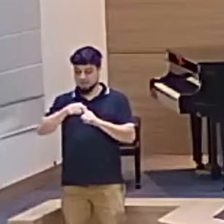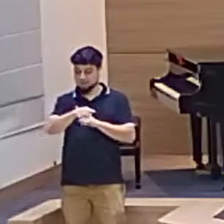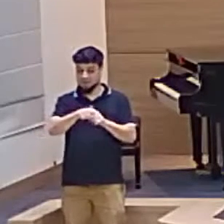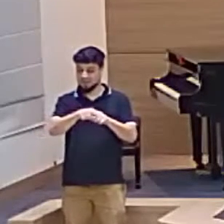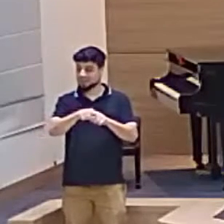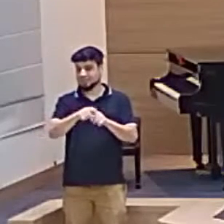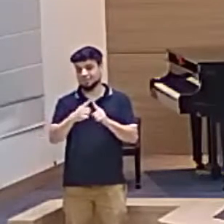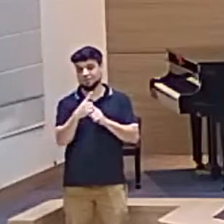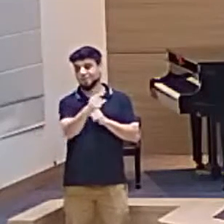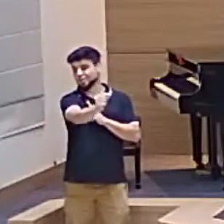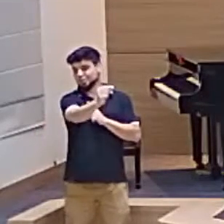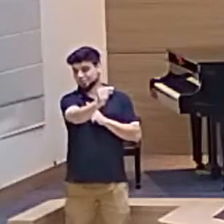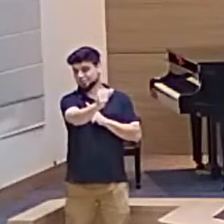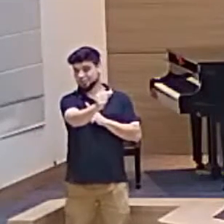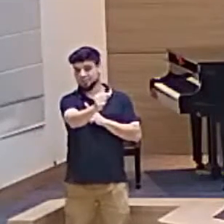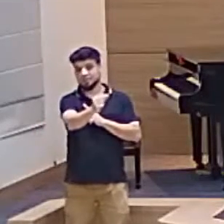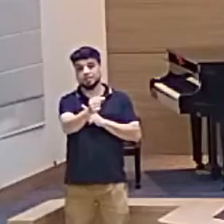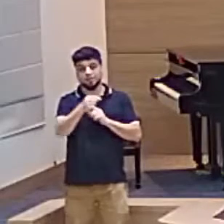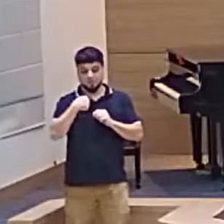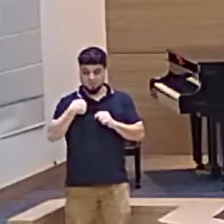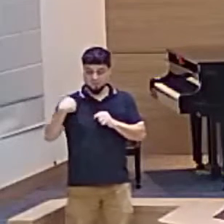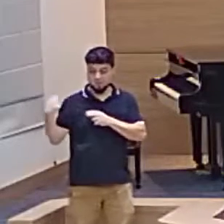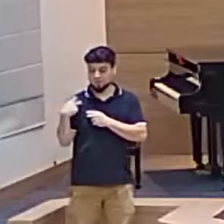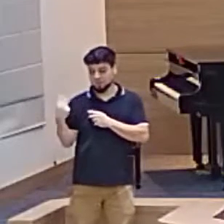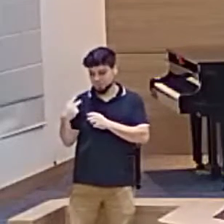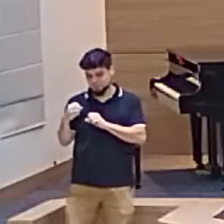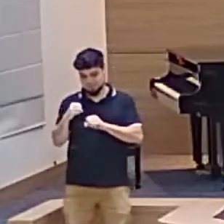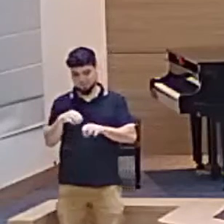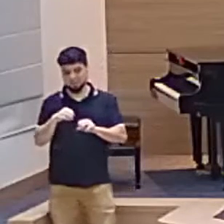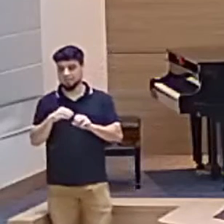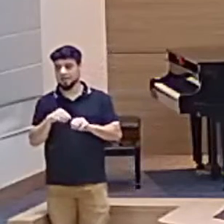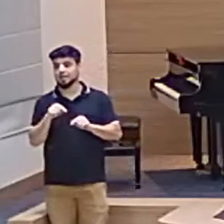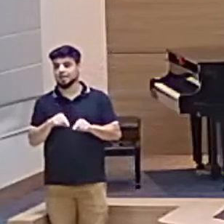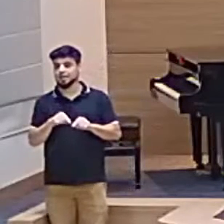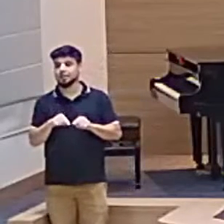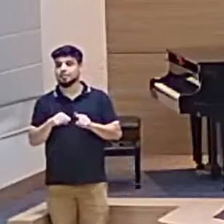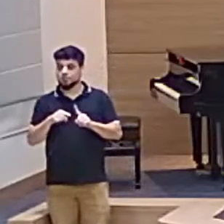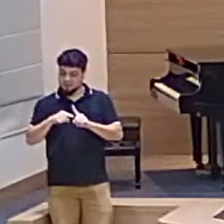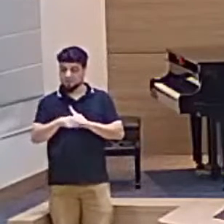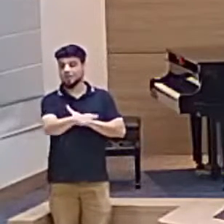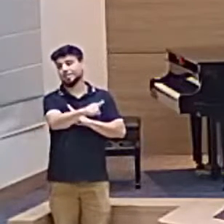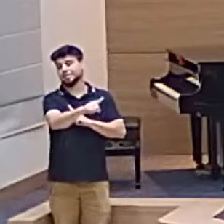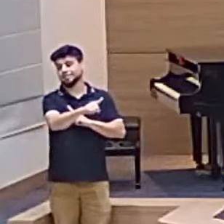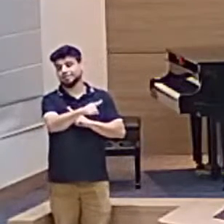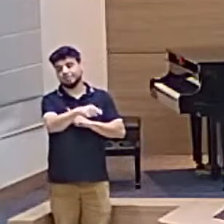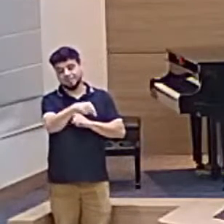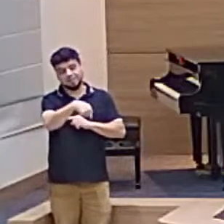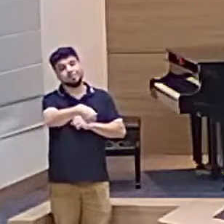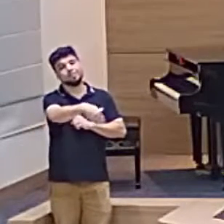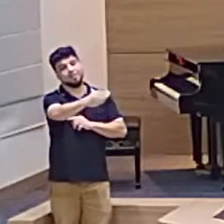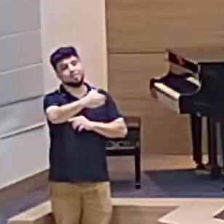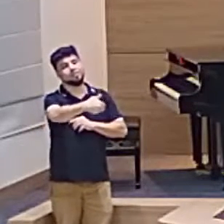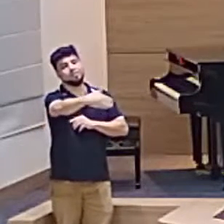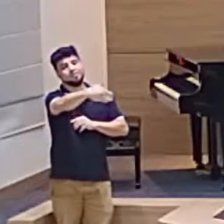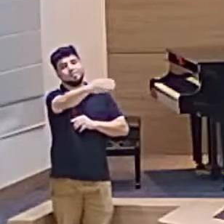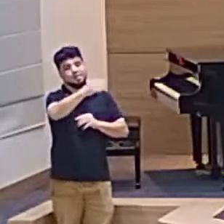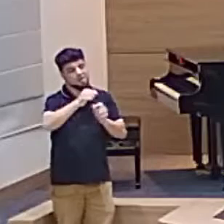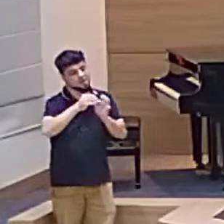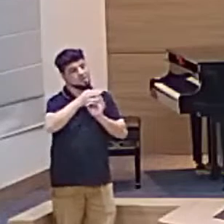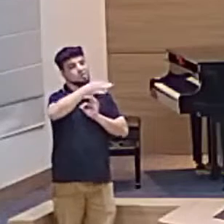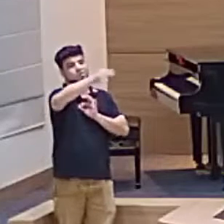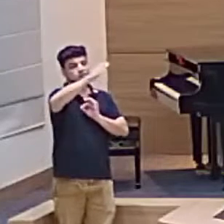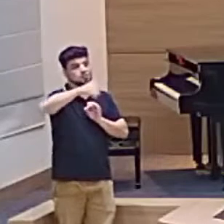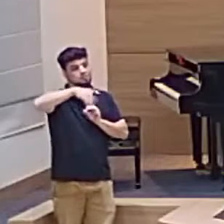então é de ver no Robertinho e da Ana Paula a tirar essa Flash fazer com que João Miguel chega e muito mais longe do que você